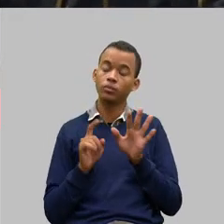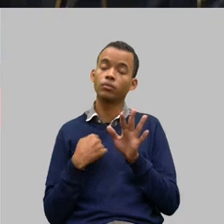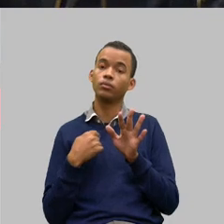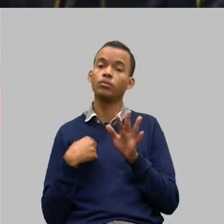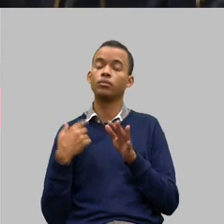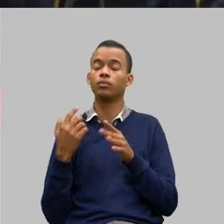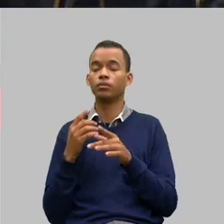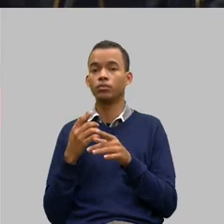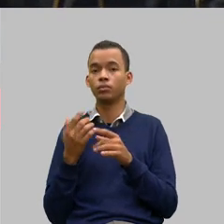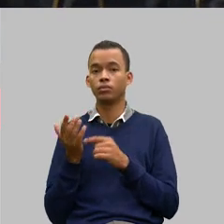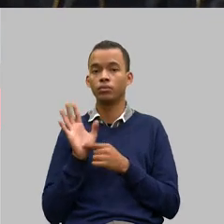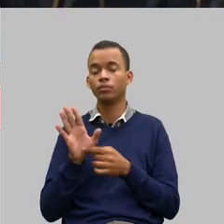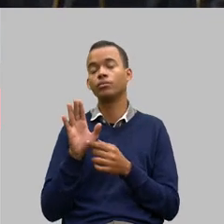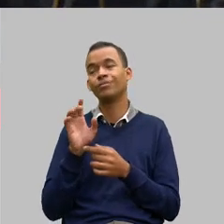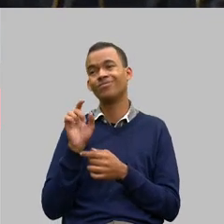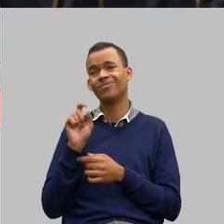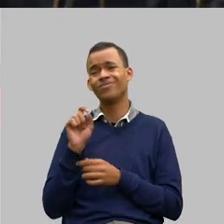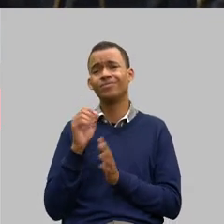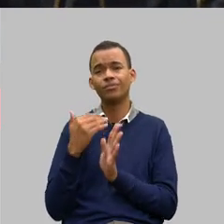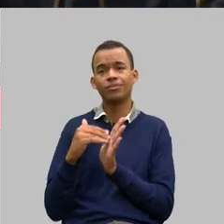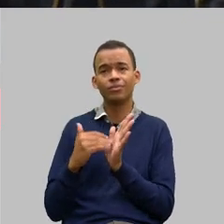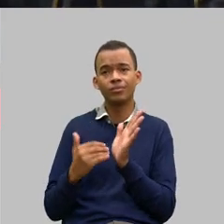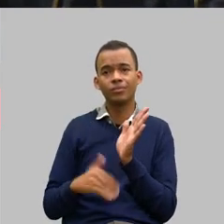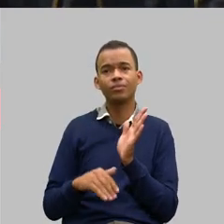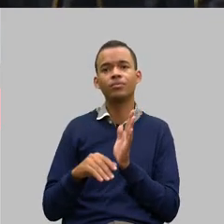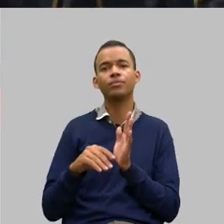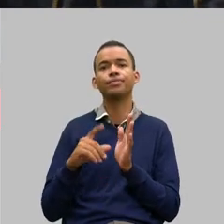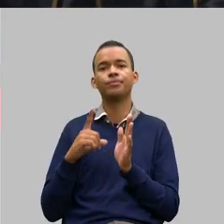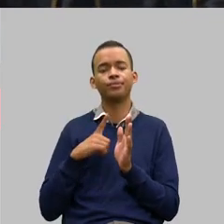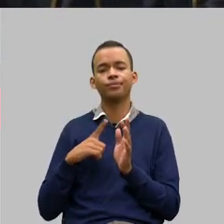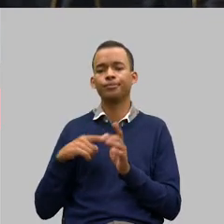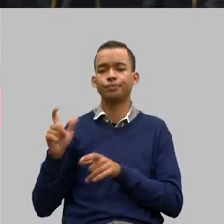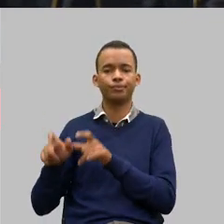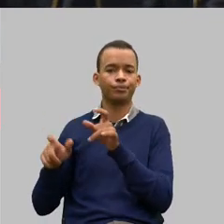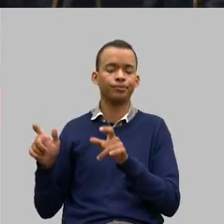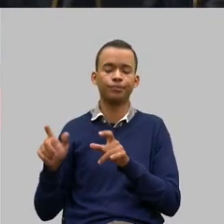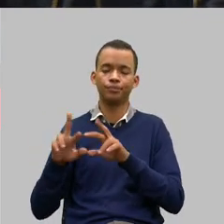secretário a várias mãos também